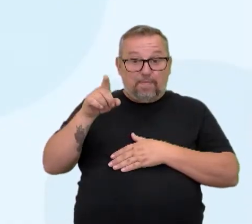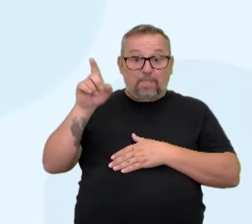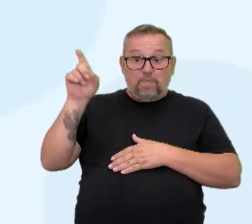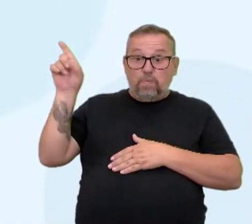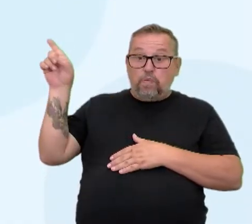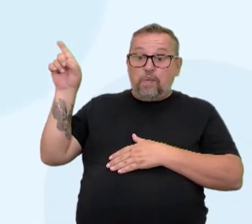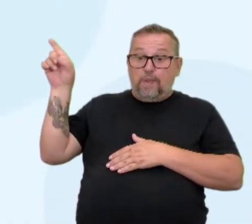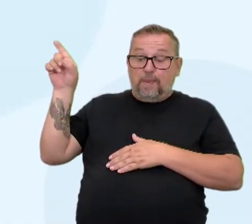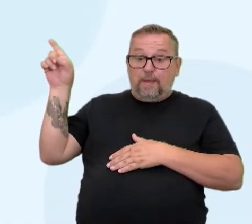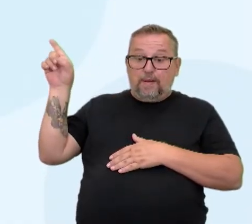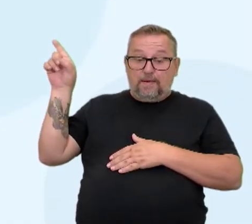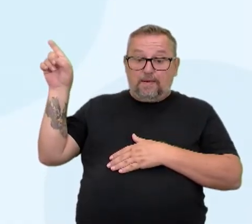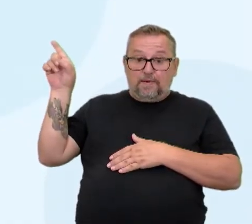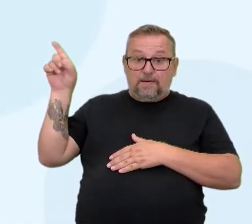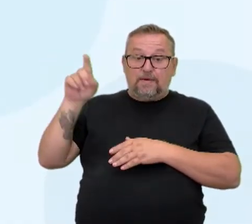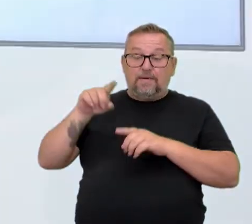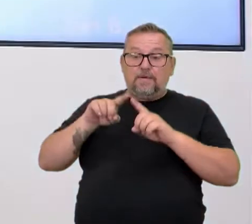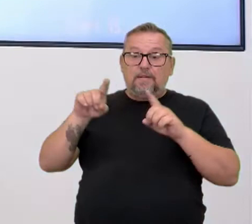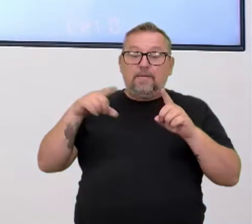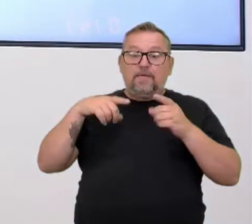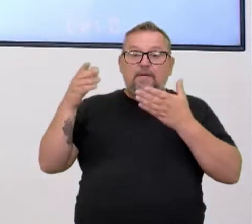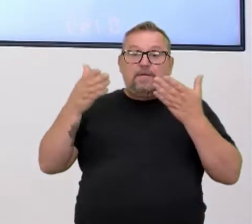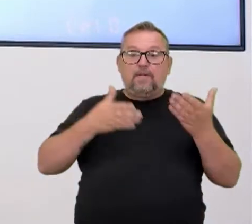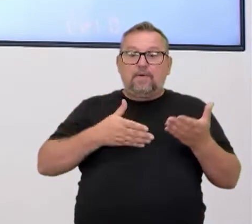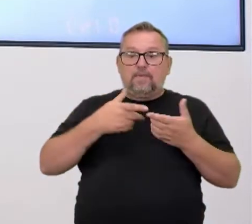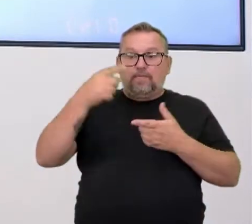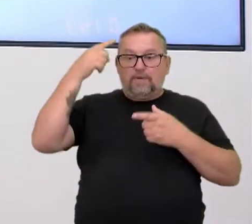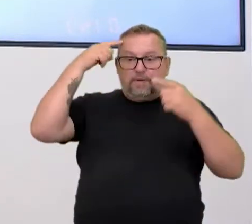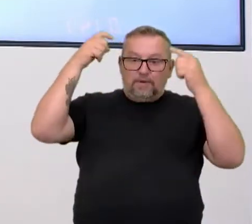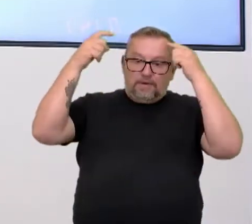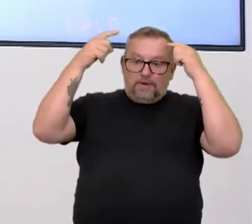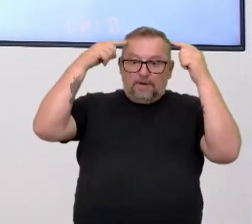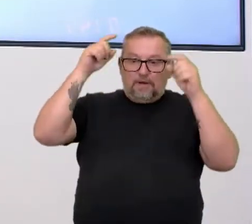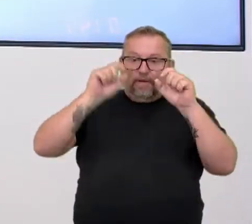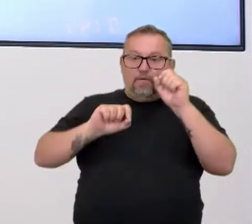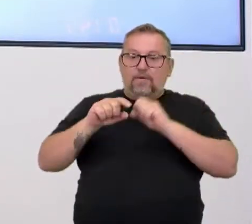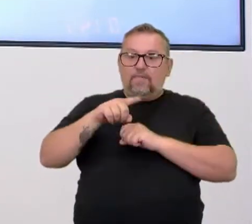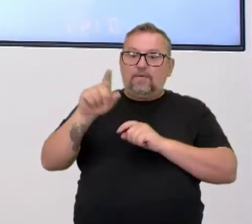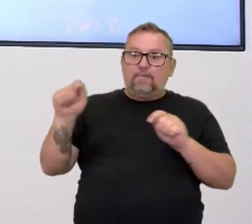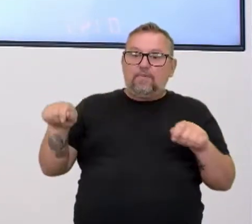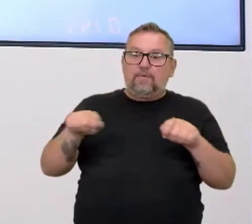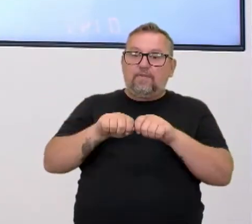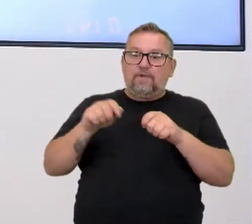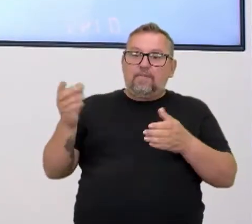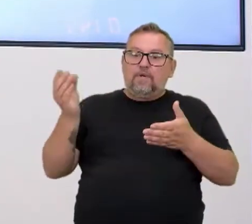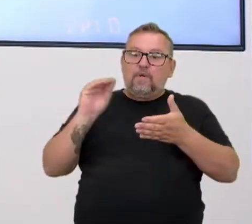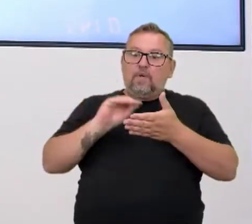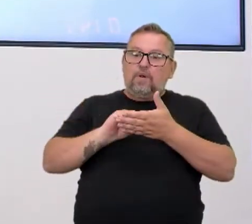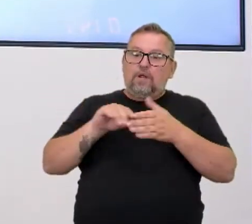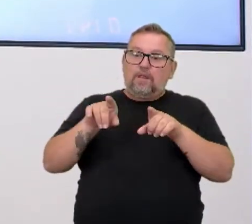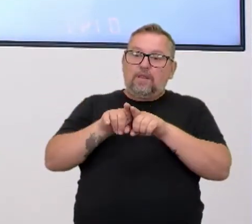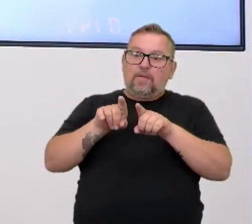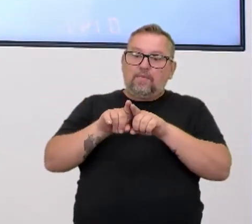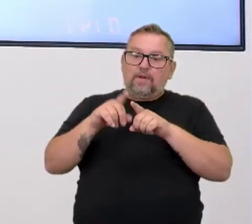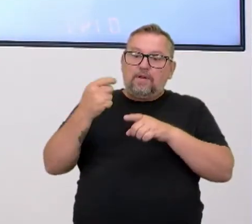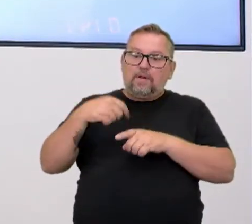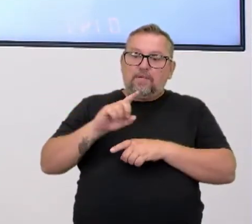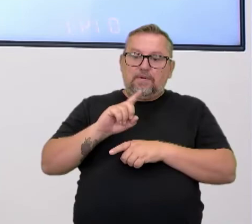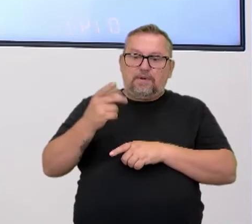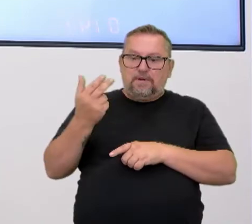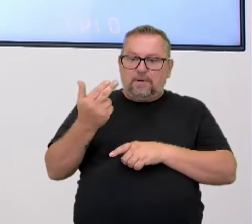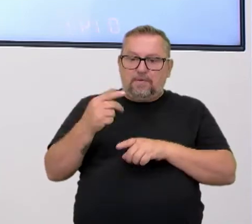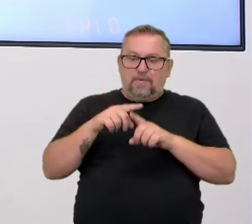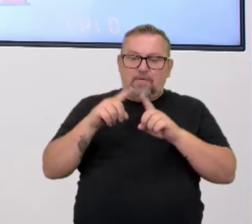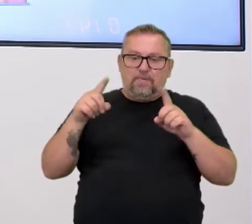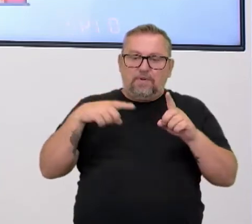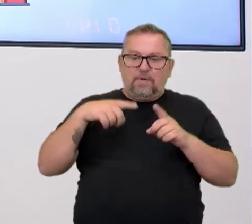para vocês fazerem, mas eu trouxe algumas ideias de que vocês podem colocar aí. Não precisa ser igual, né? Mas é